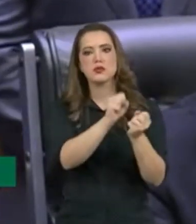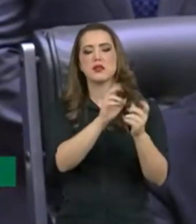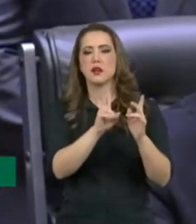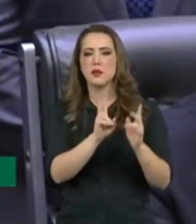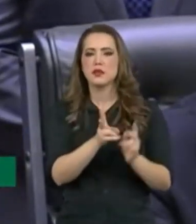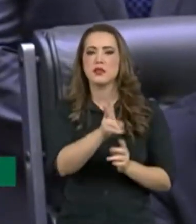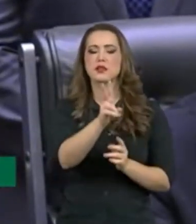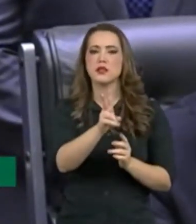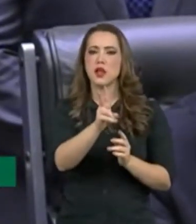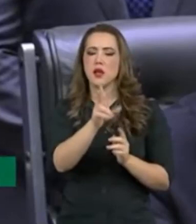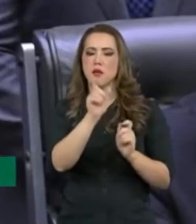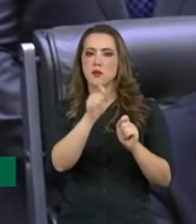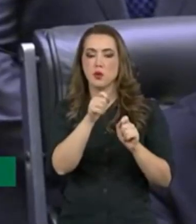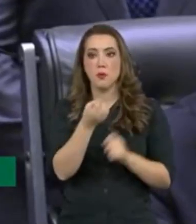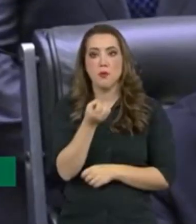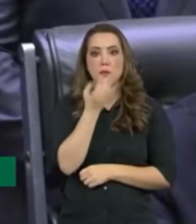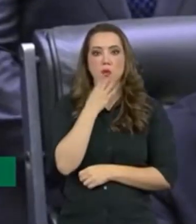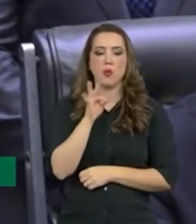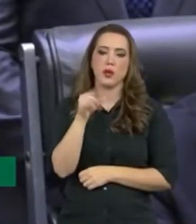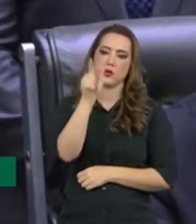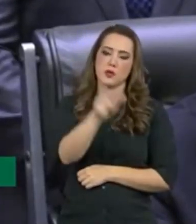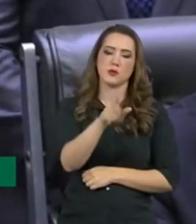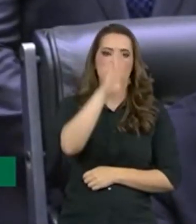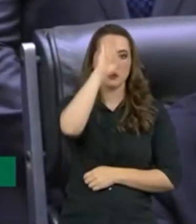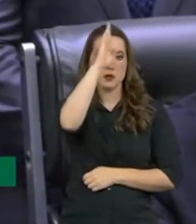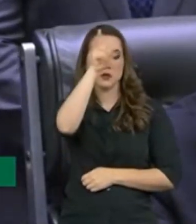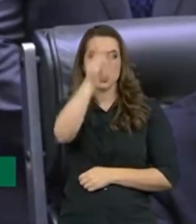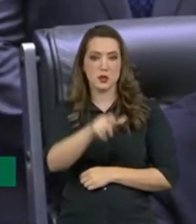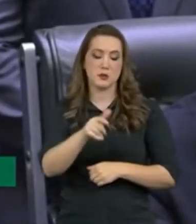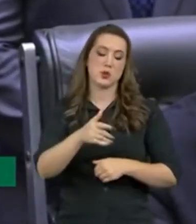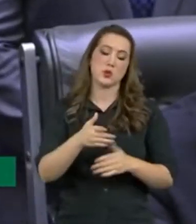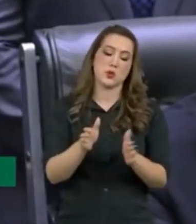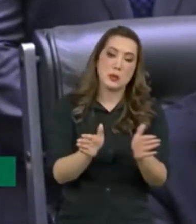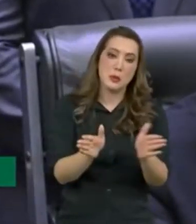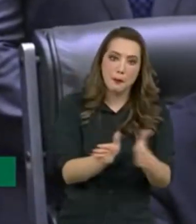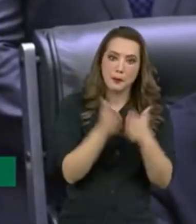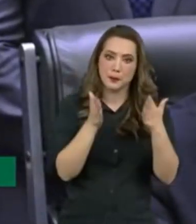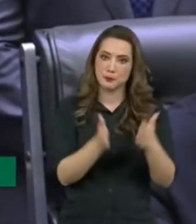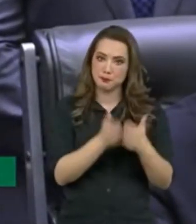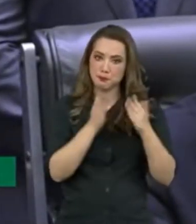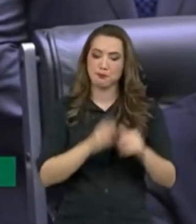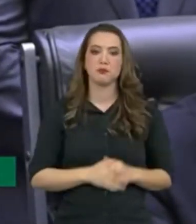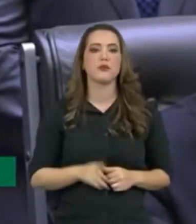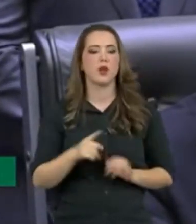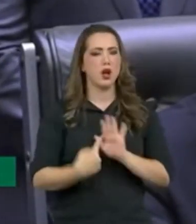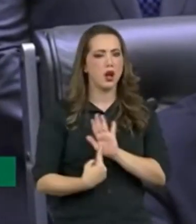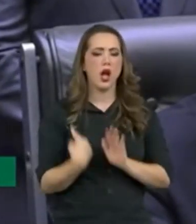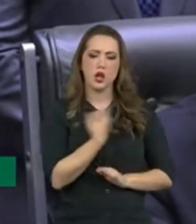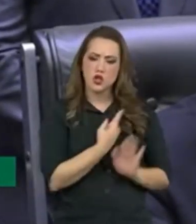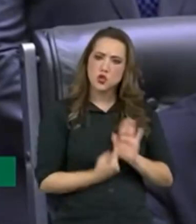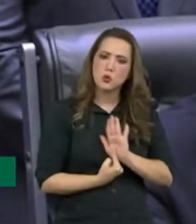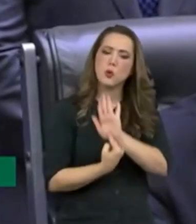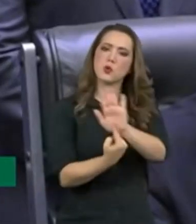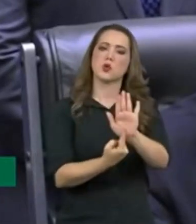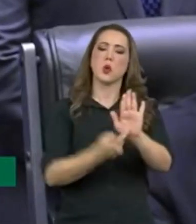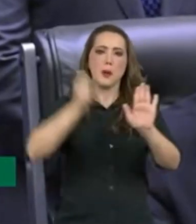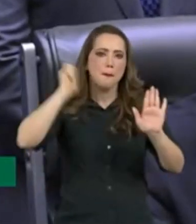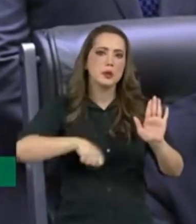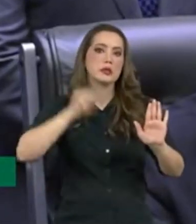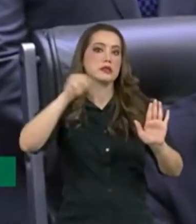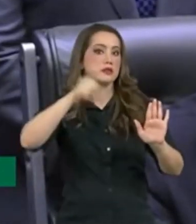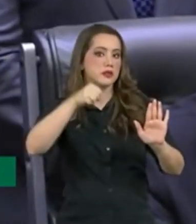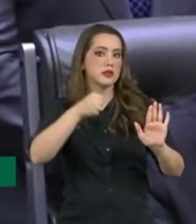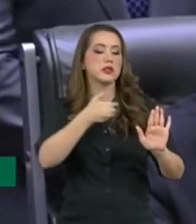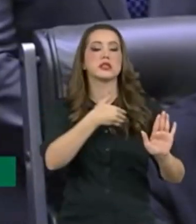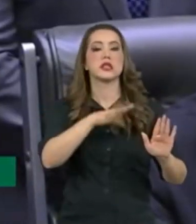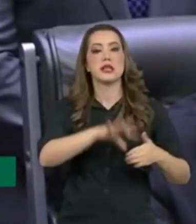de todos, especialmente dos mais necessitados. Ficou demonstrado que era possível, sim, governar este país